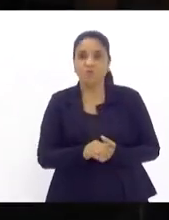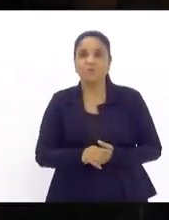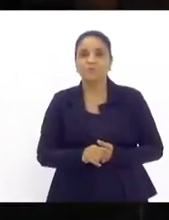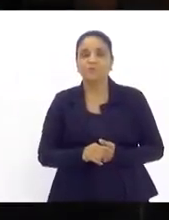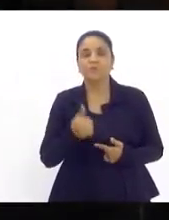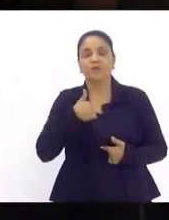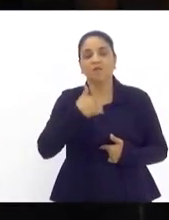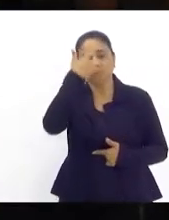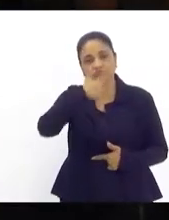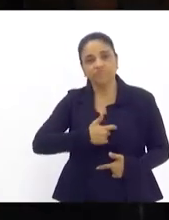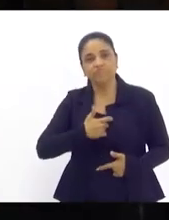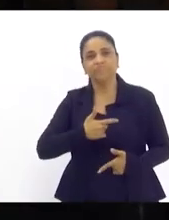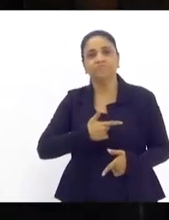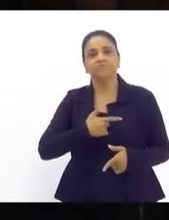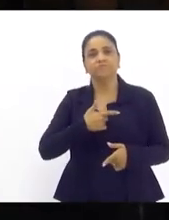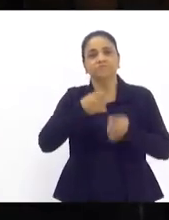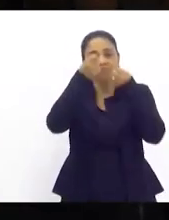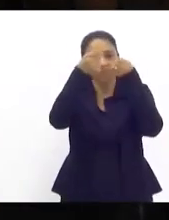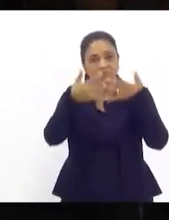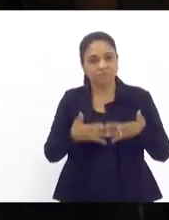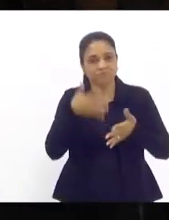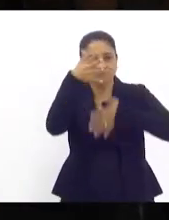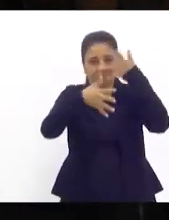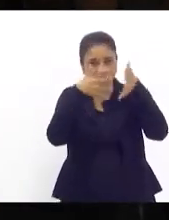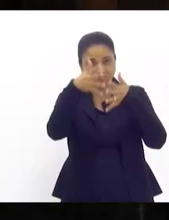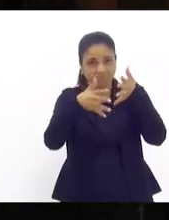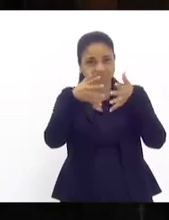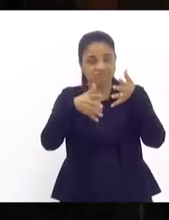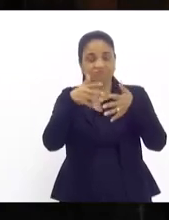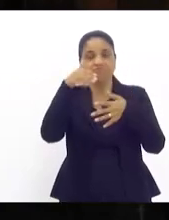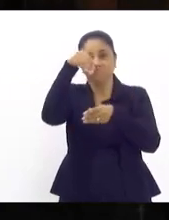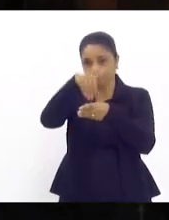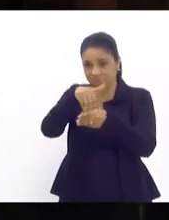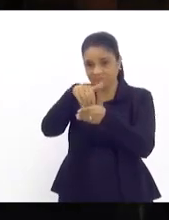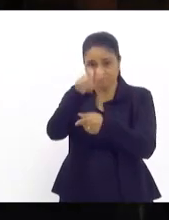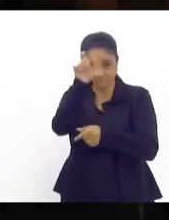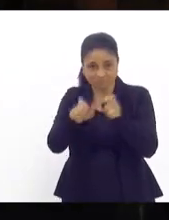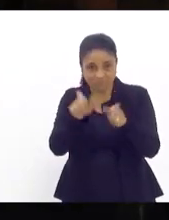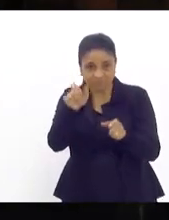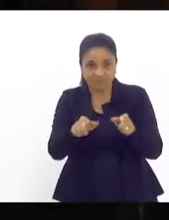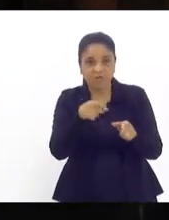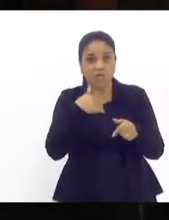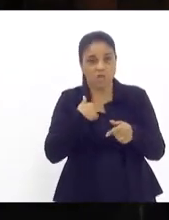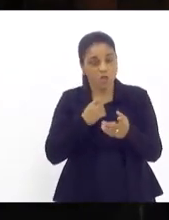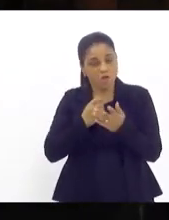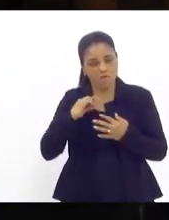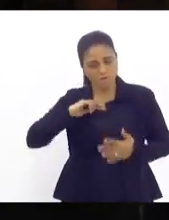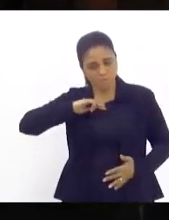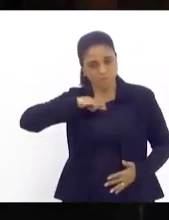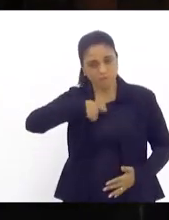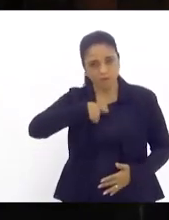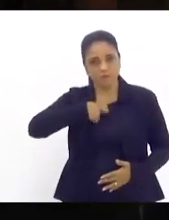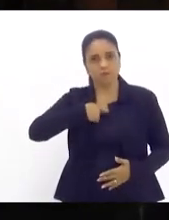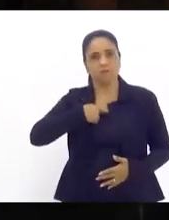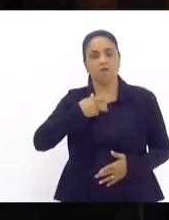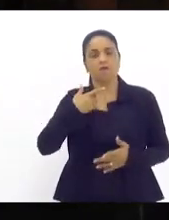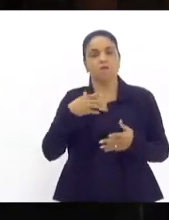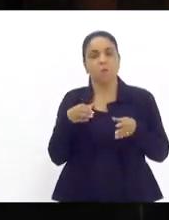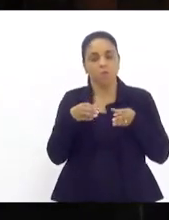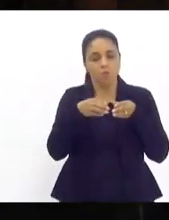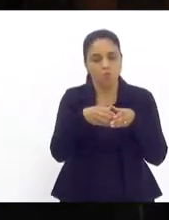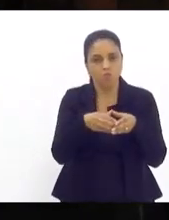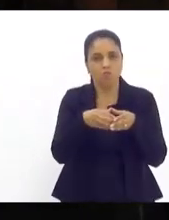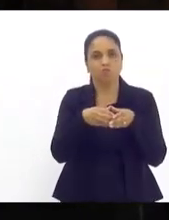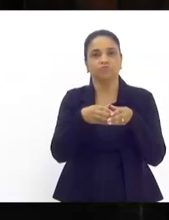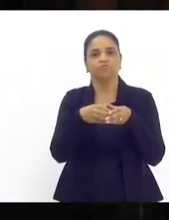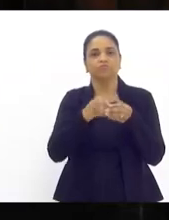Estou aqui para falar para o meu eleitor que a gente fiscalizou, eu como membro da Comissão de Esportes, junto com o